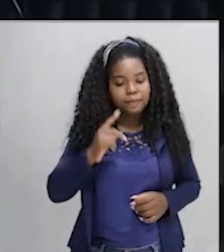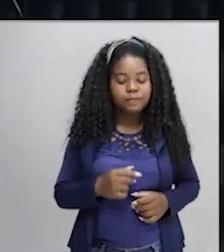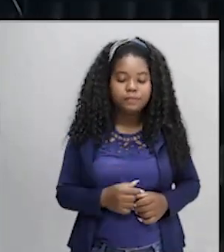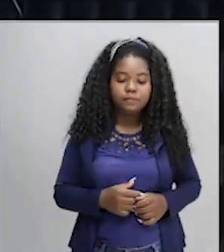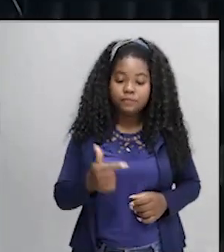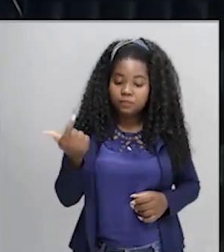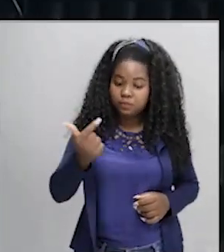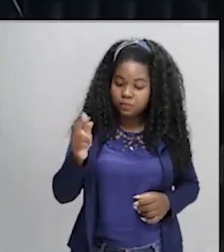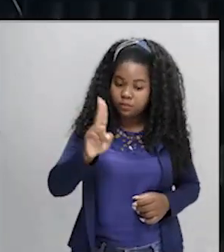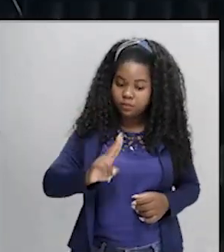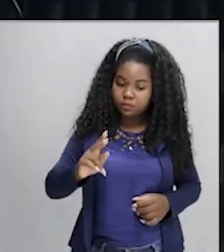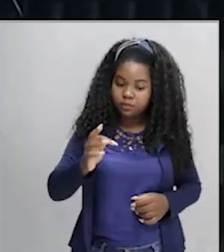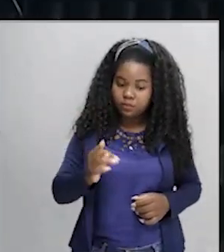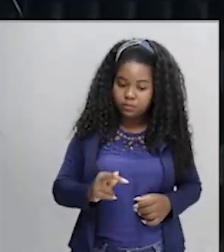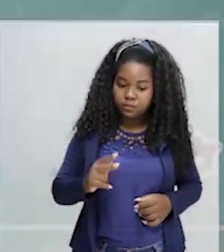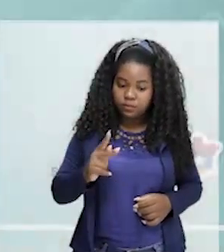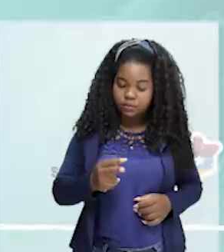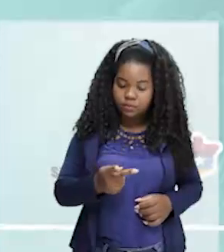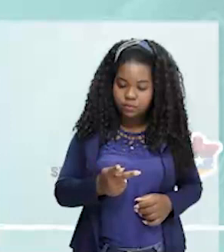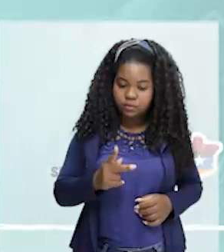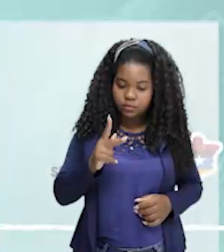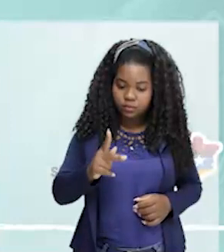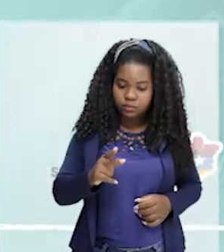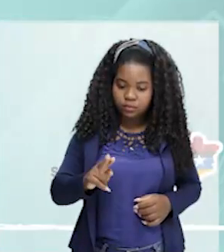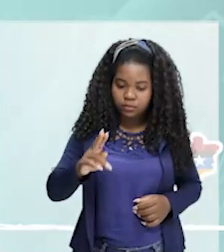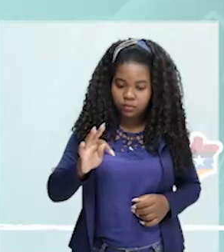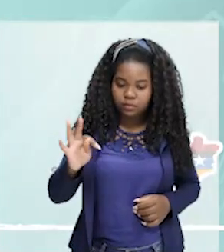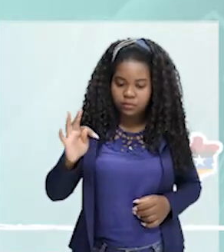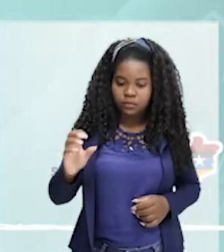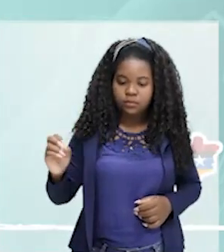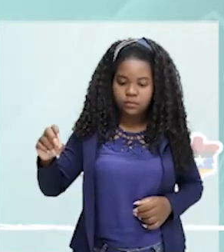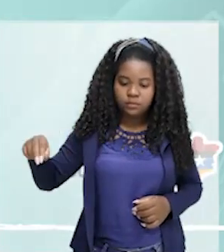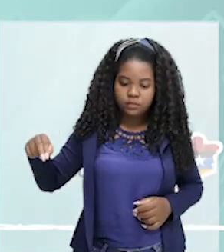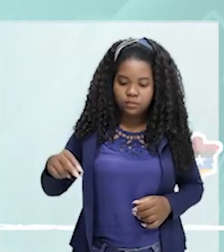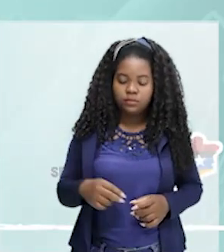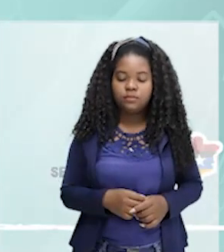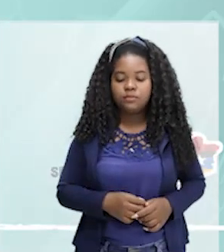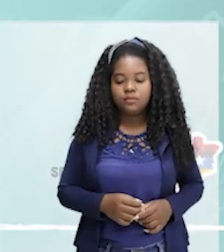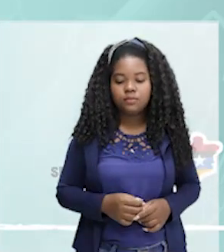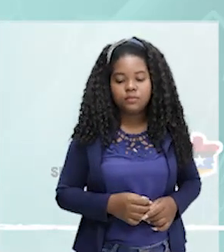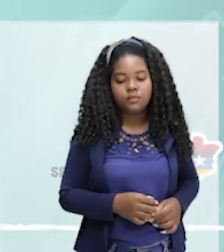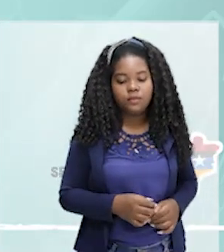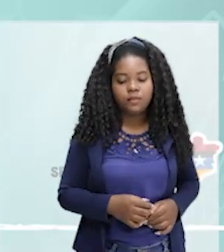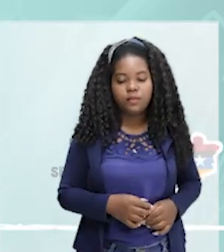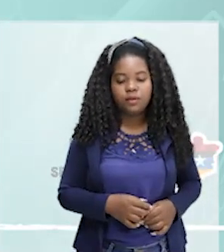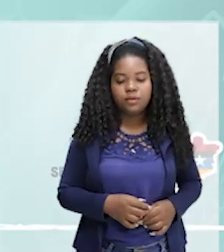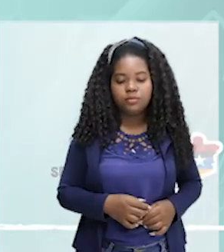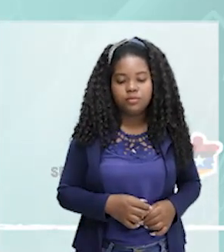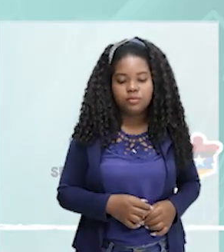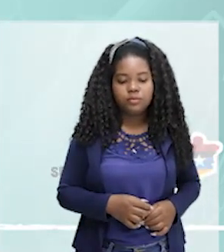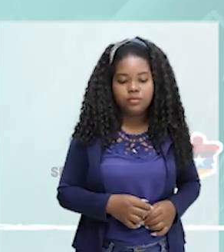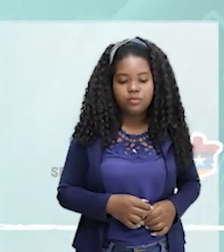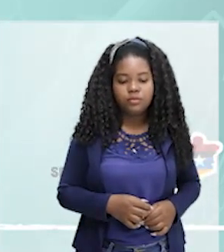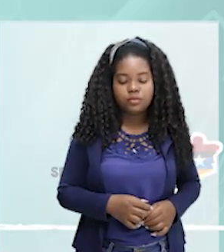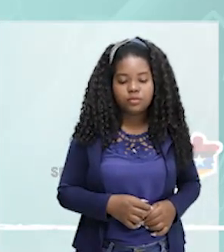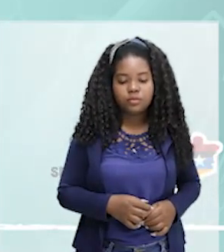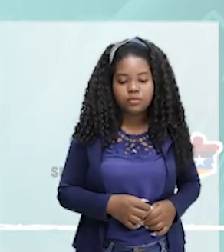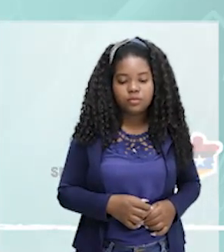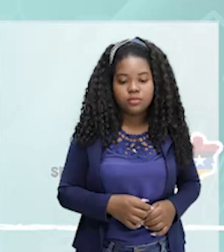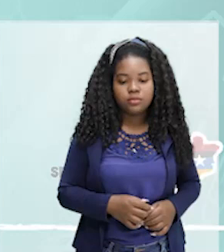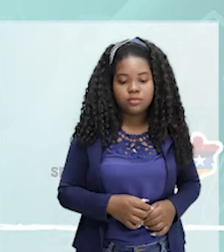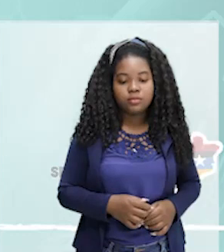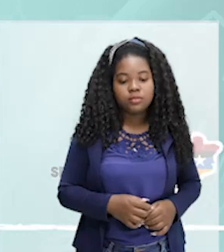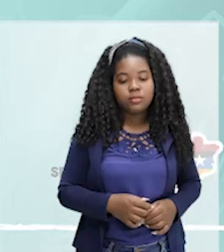segundo uso aqui, ó, que nós separamos o verbo, colocamos o objeto e a preposição vem no final, na linguagem formal, isso